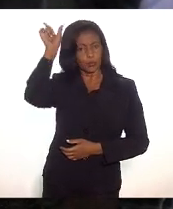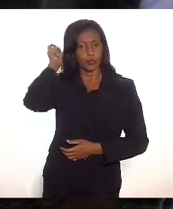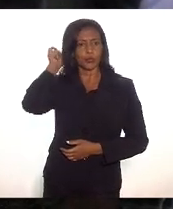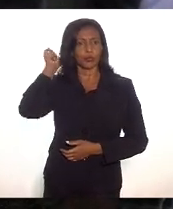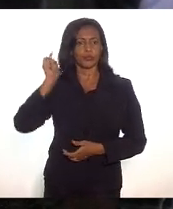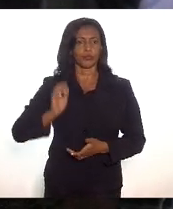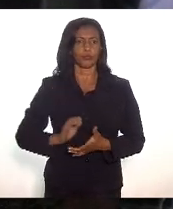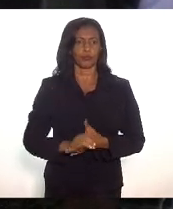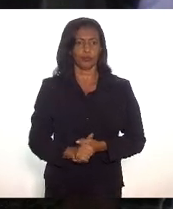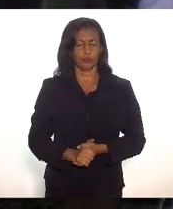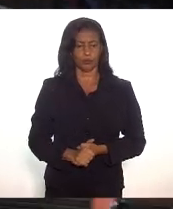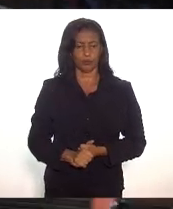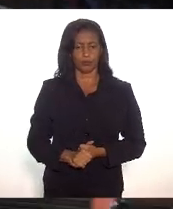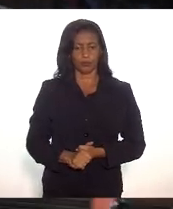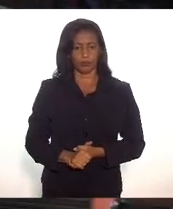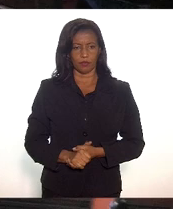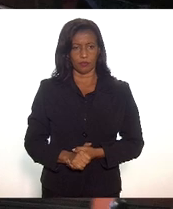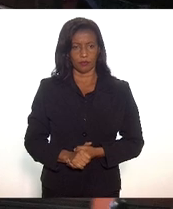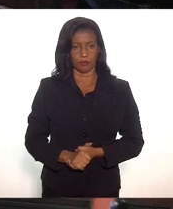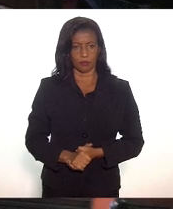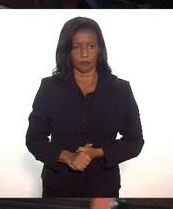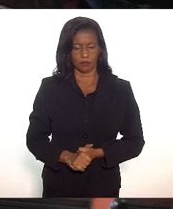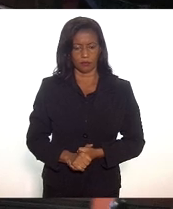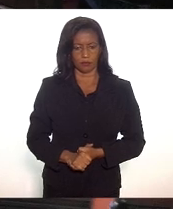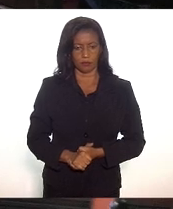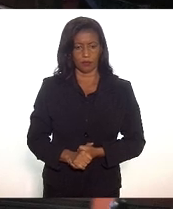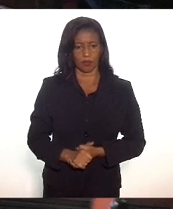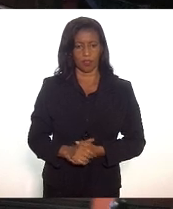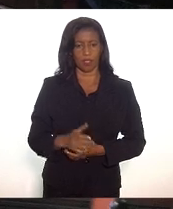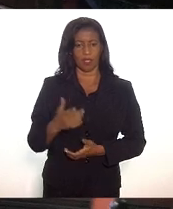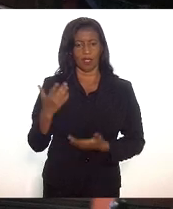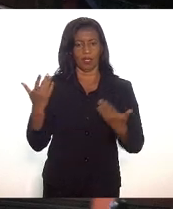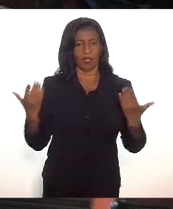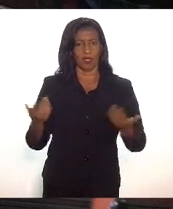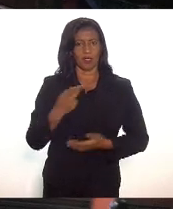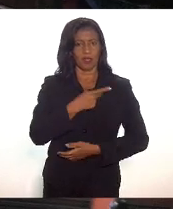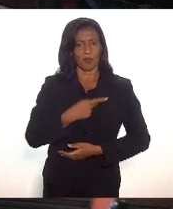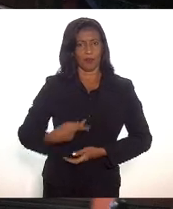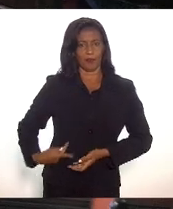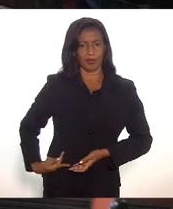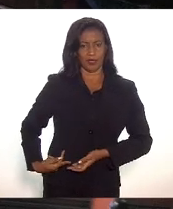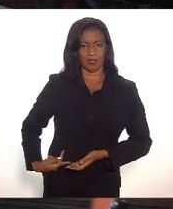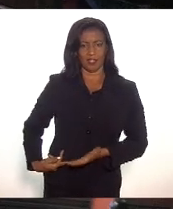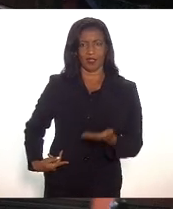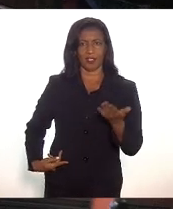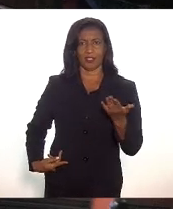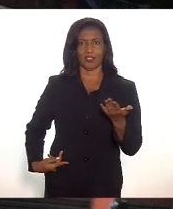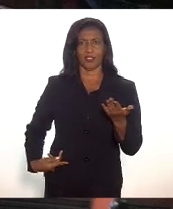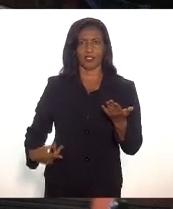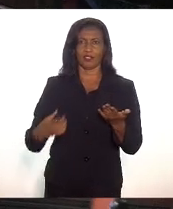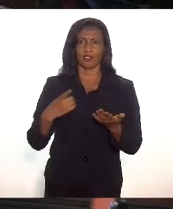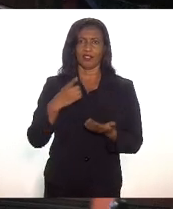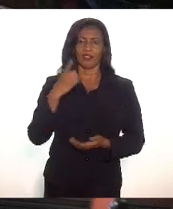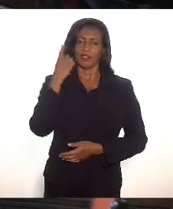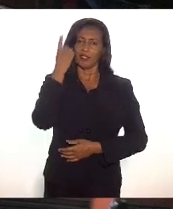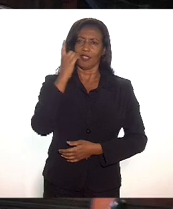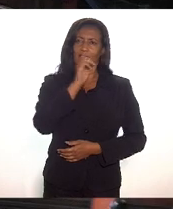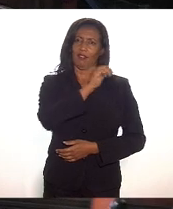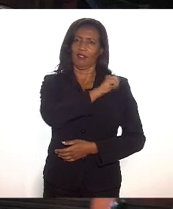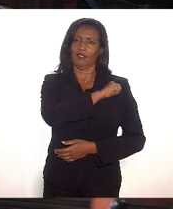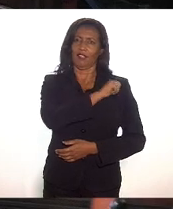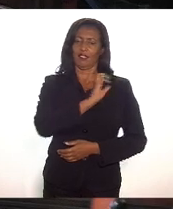Souza. Senhor presidente, deputado André Siciliano,